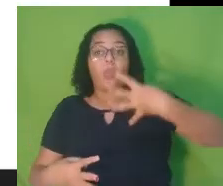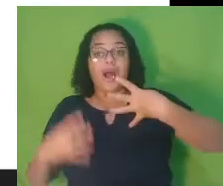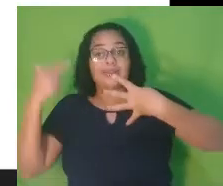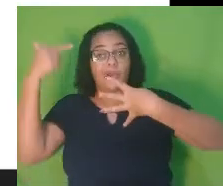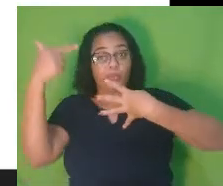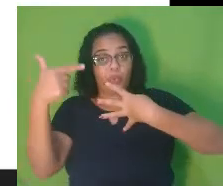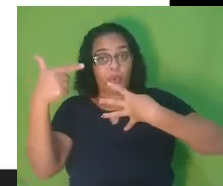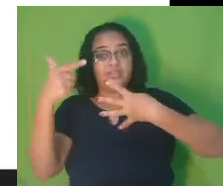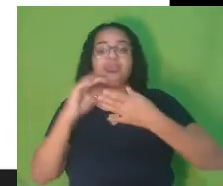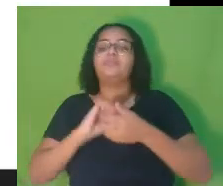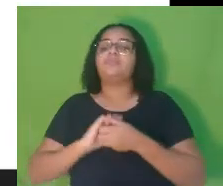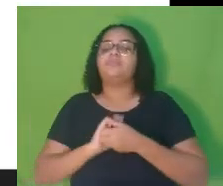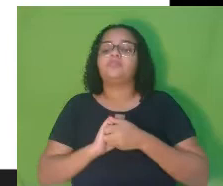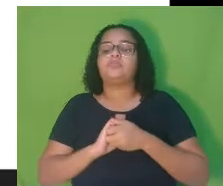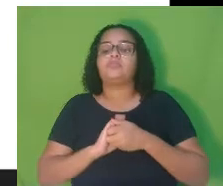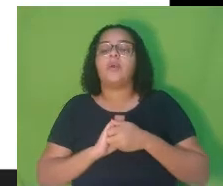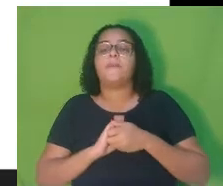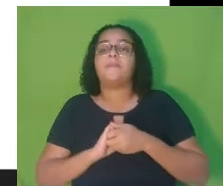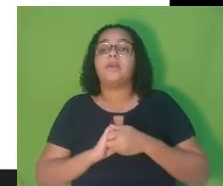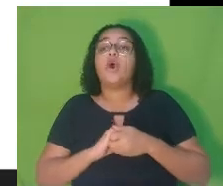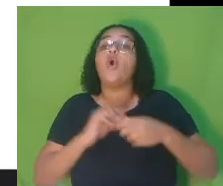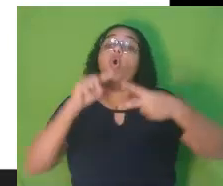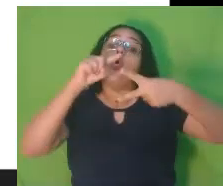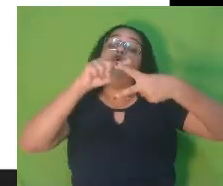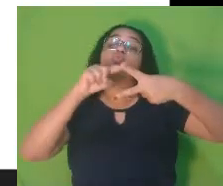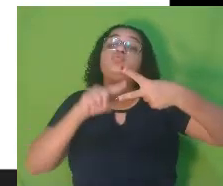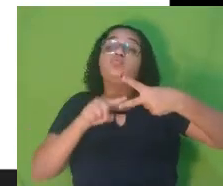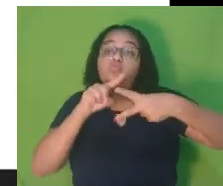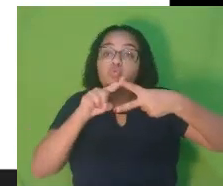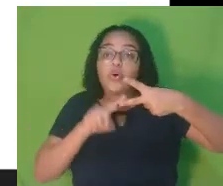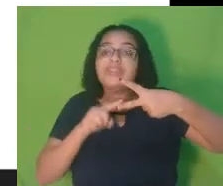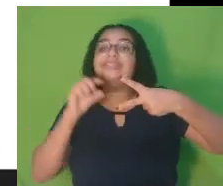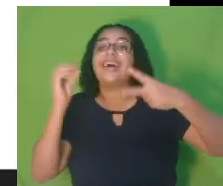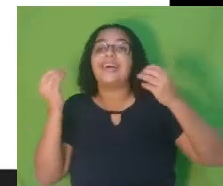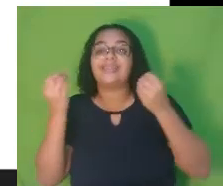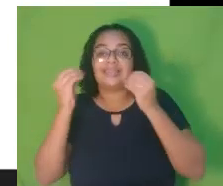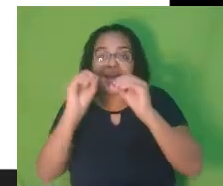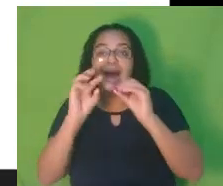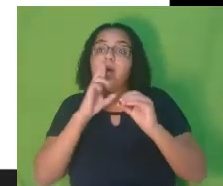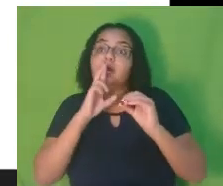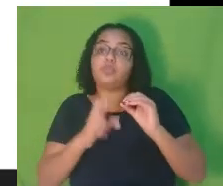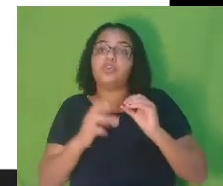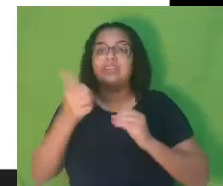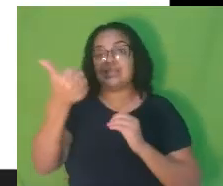a 4 ao quadrado. Os dois dão 16.